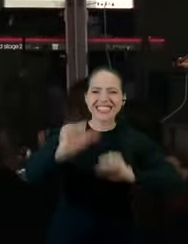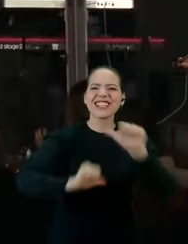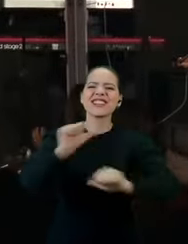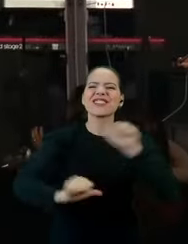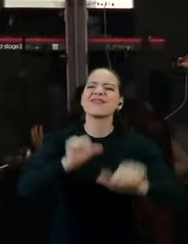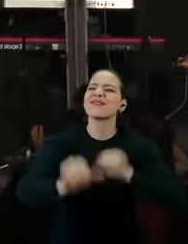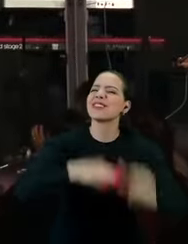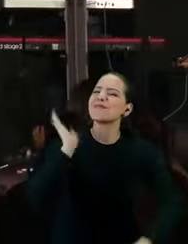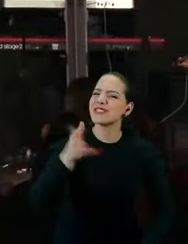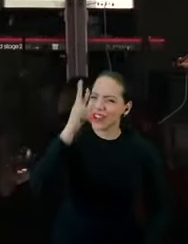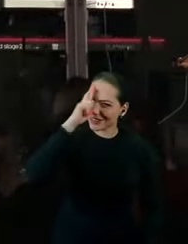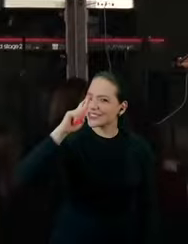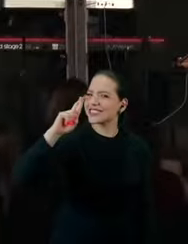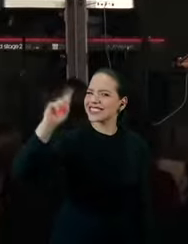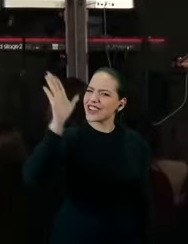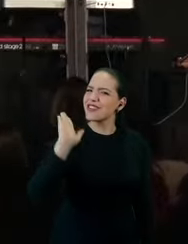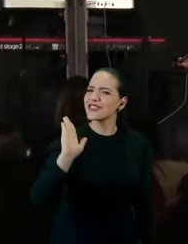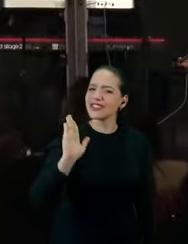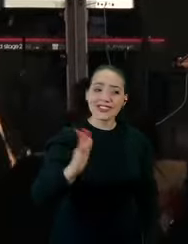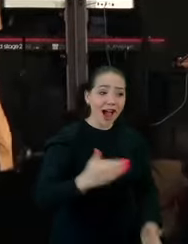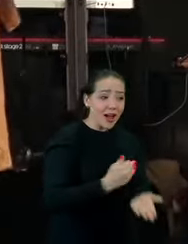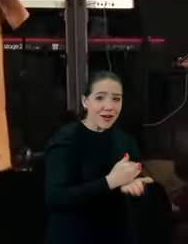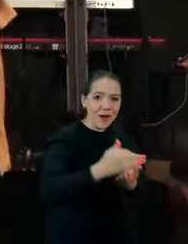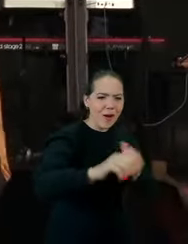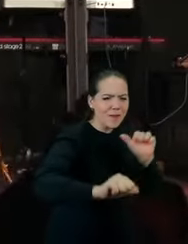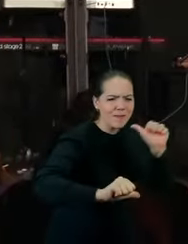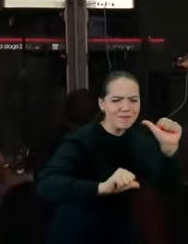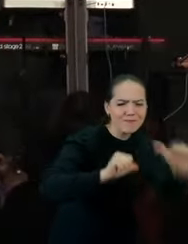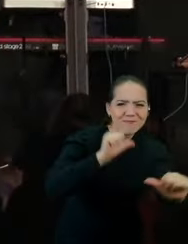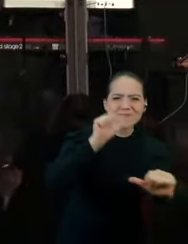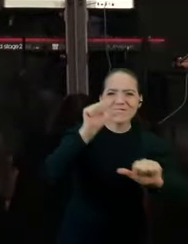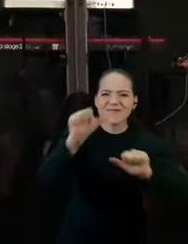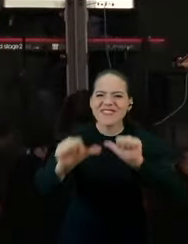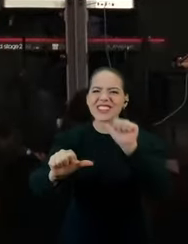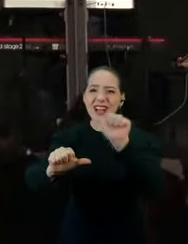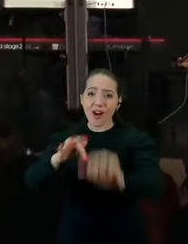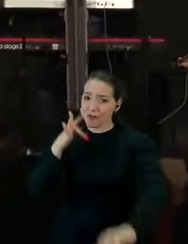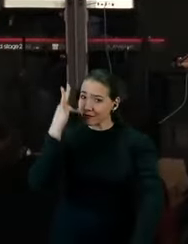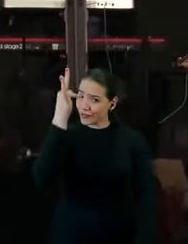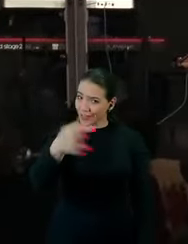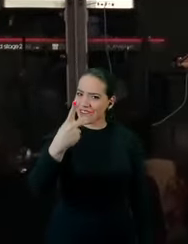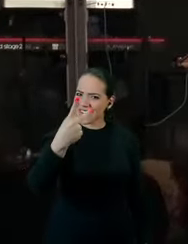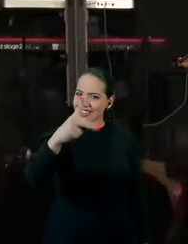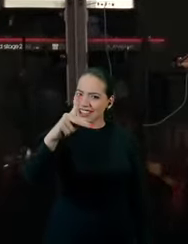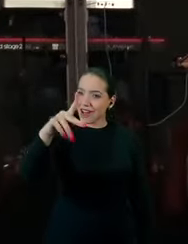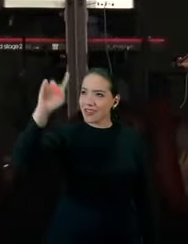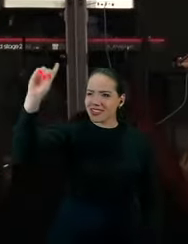Senhor já está transformando o ambiente, mudando os destinos aqui.